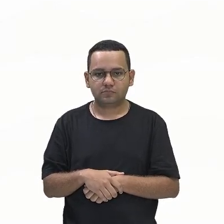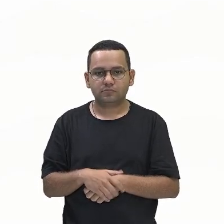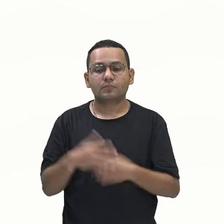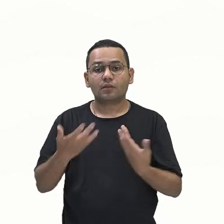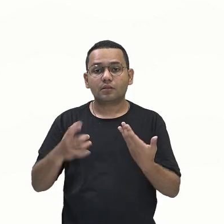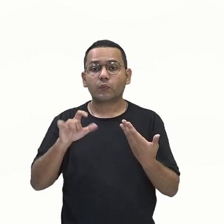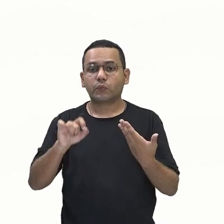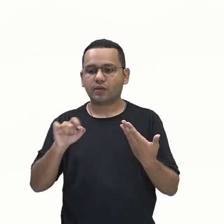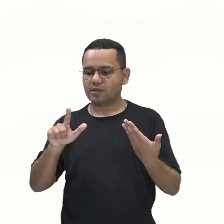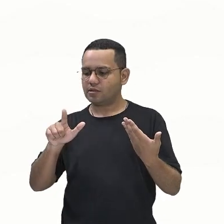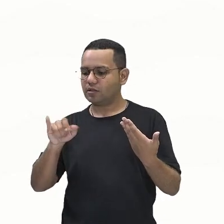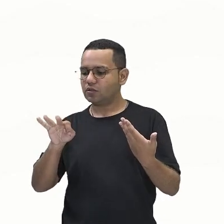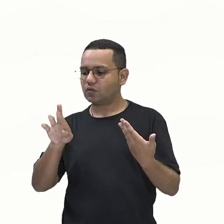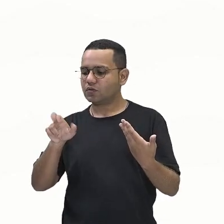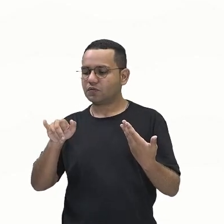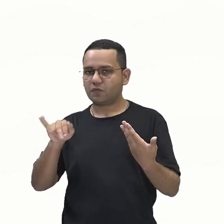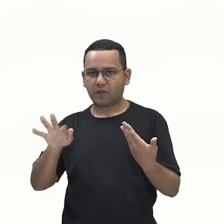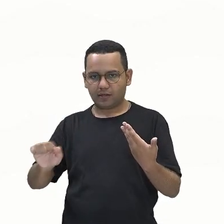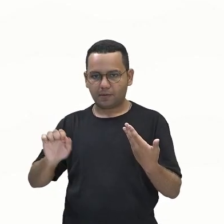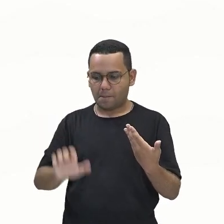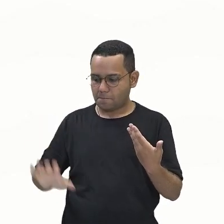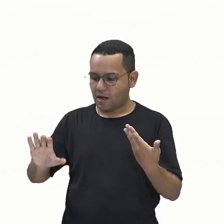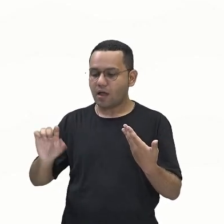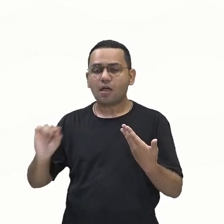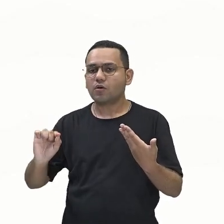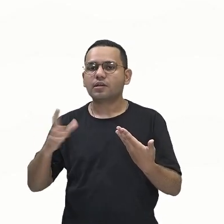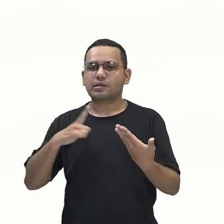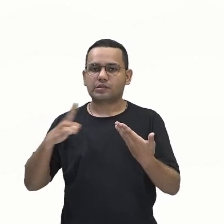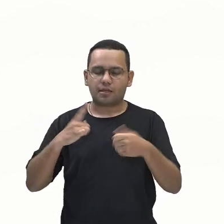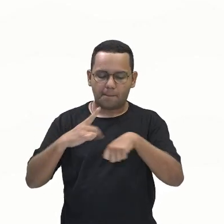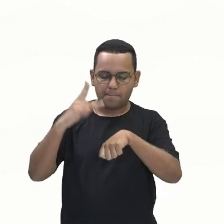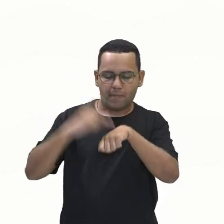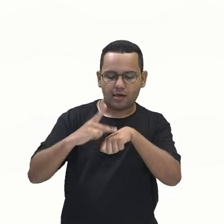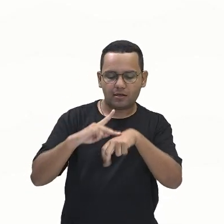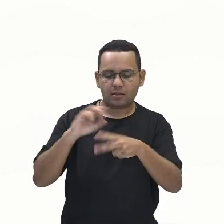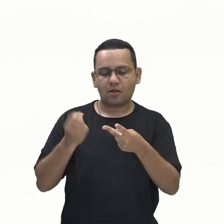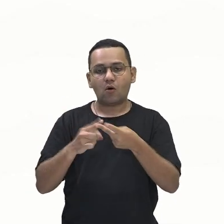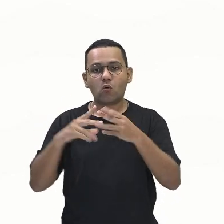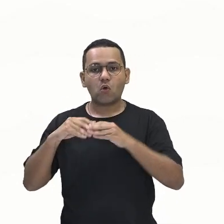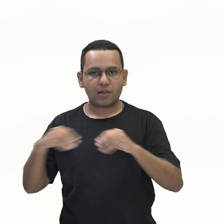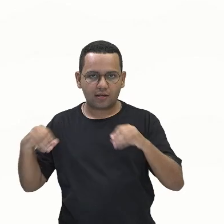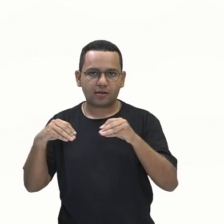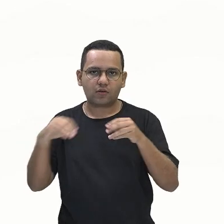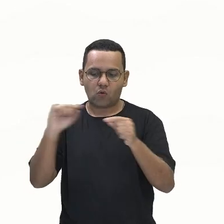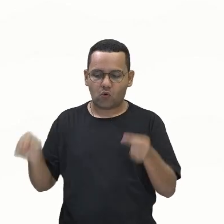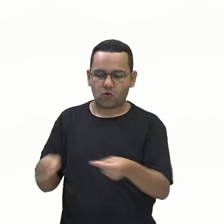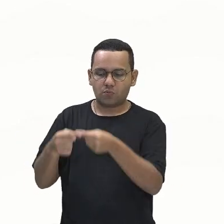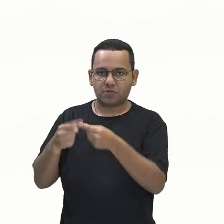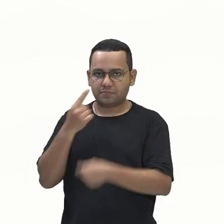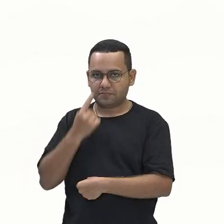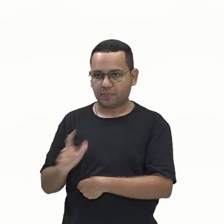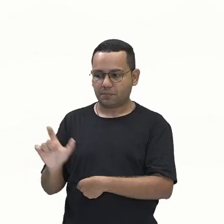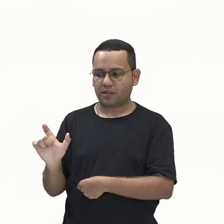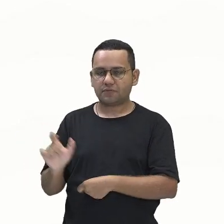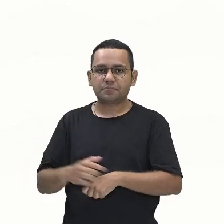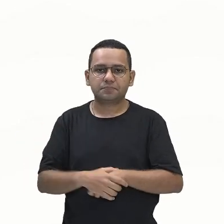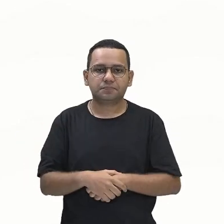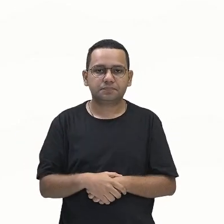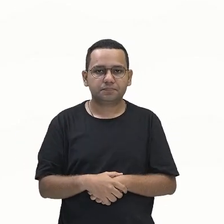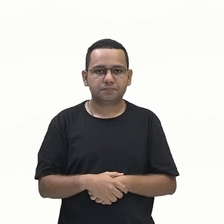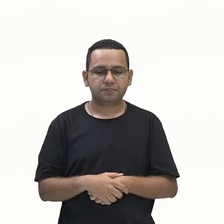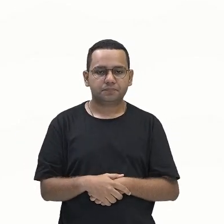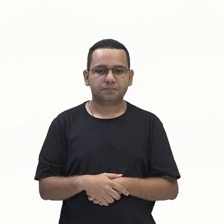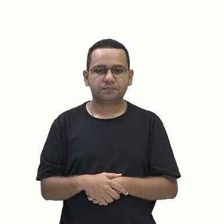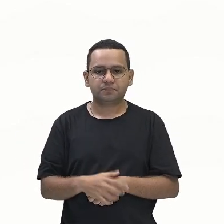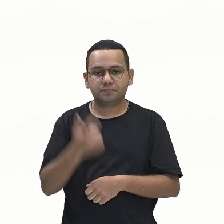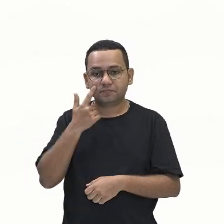os solos, que são provenientes aí deste ambiente rochoso, né? Então, nós temos aqui